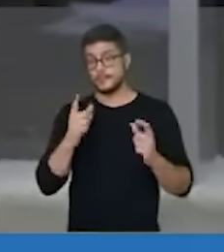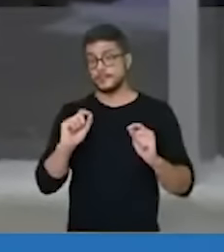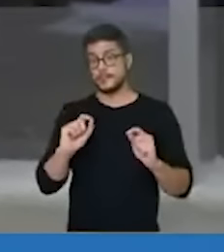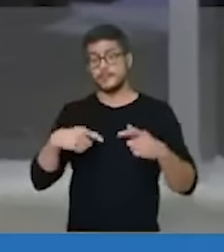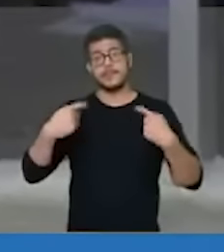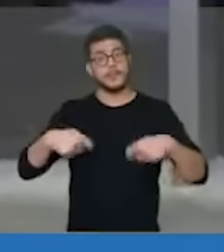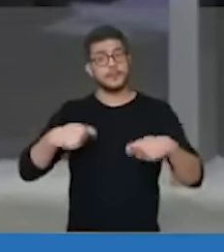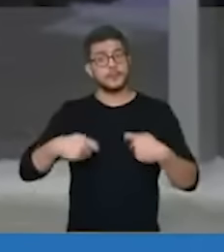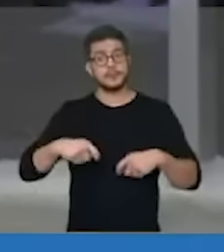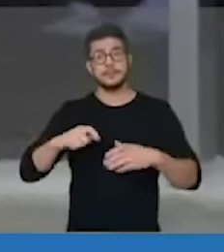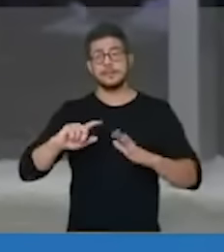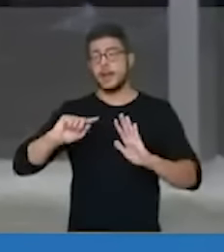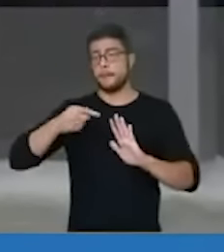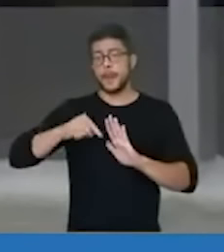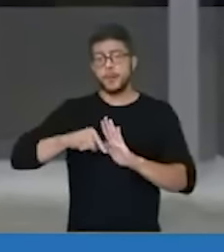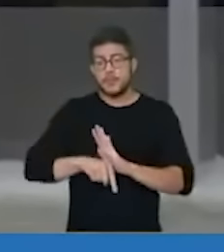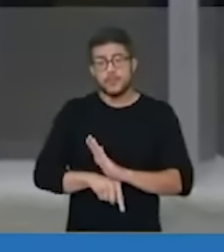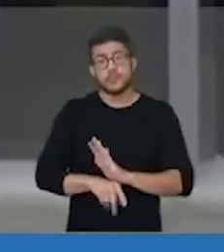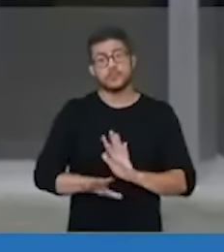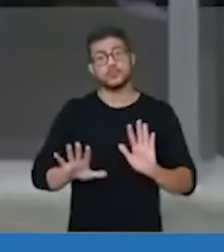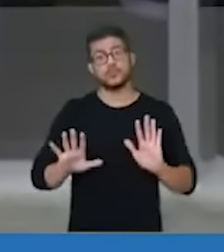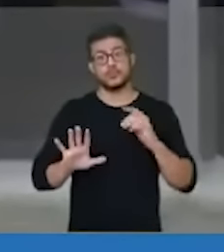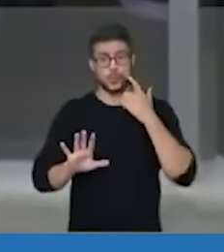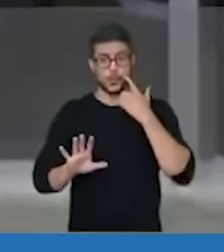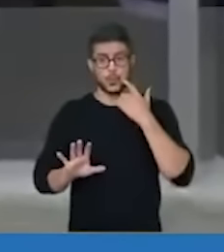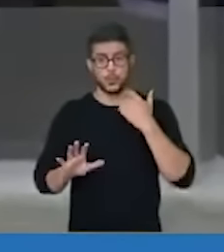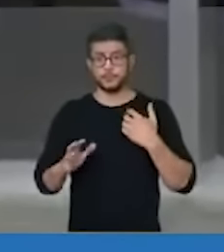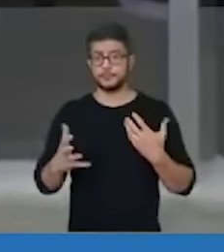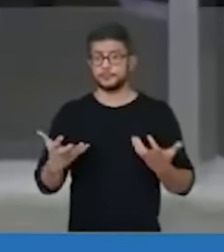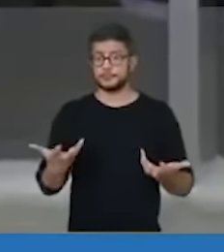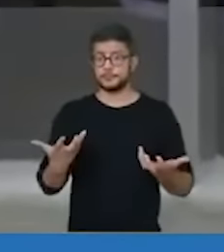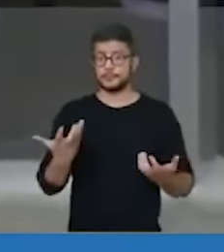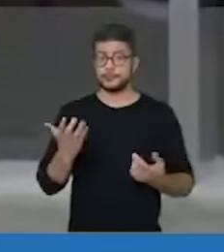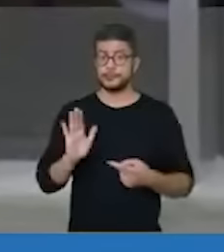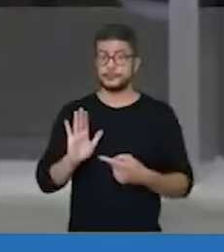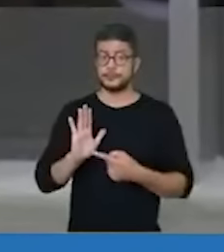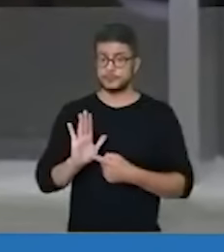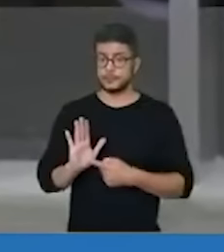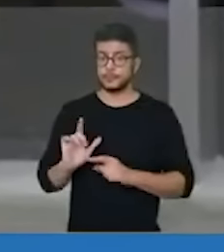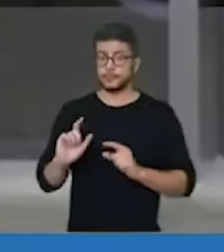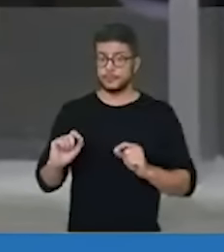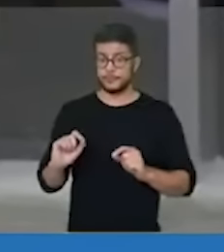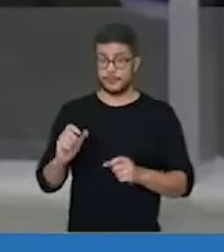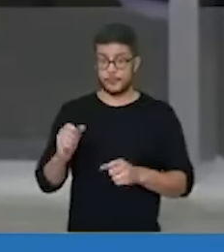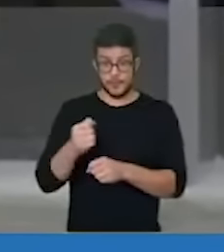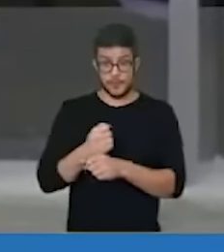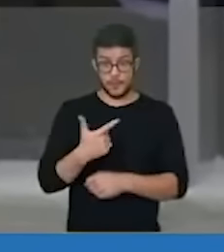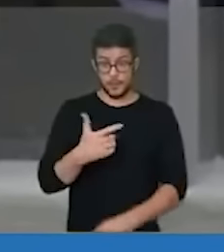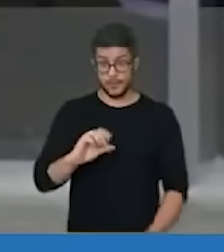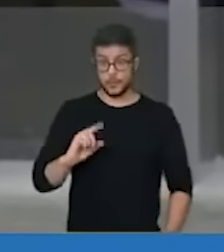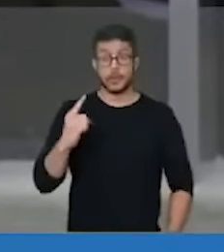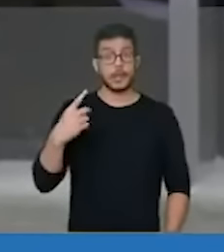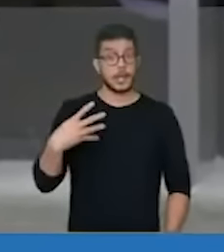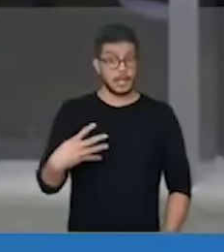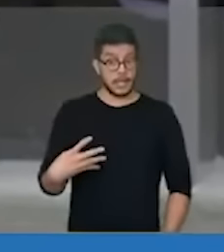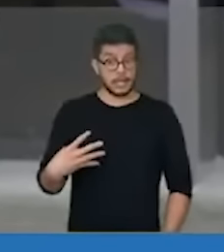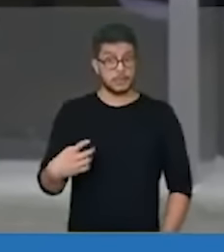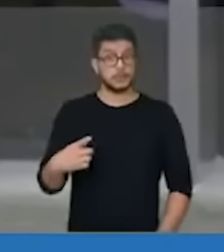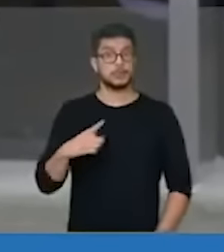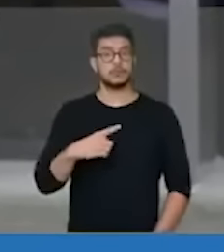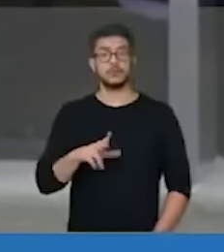embaixo. Eu queria até colocar para quem é deputado novo aqui, em 2014, foi empenhado